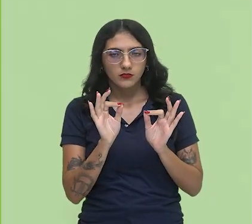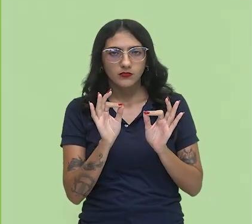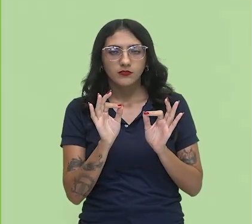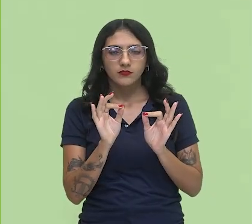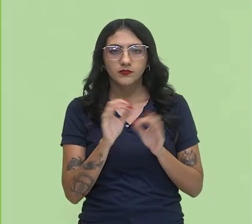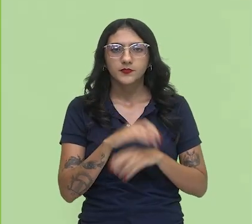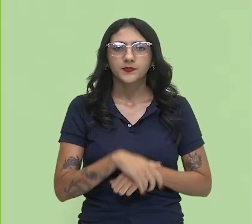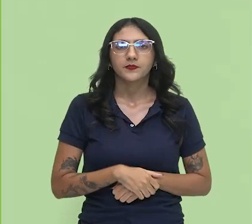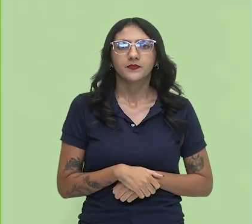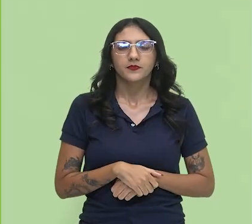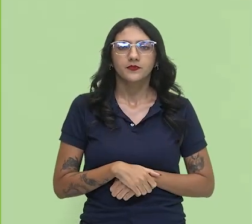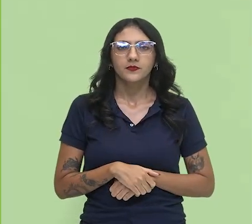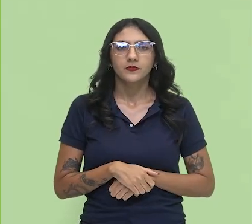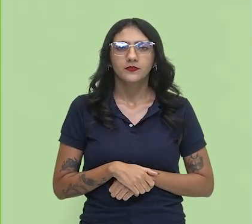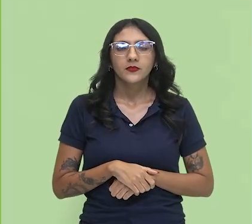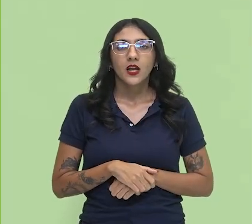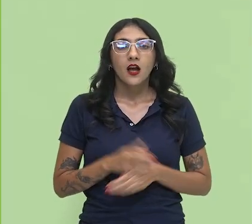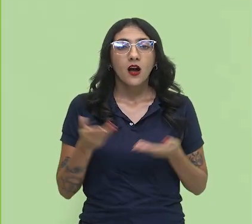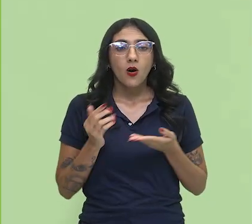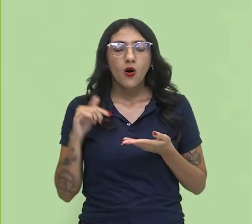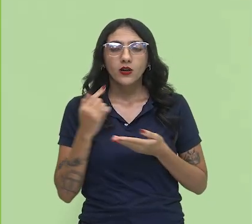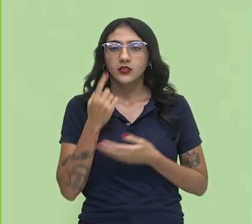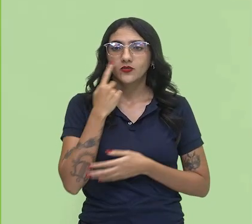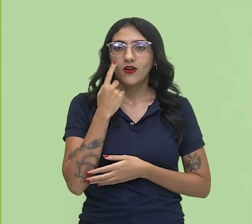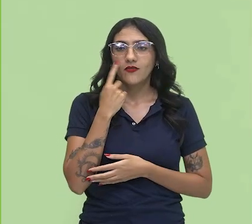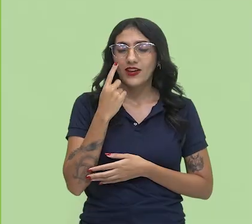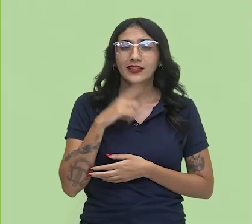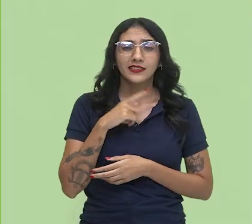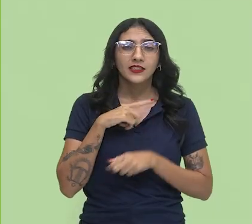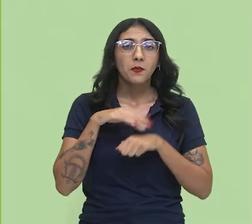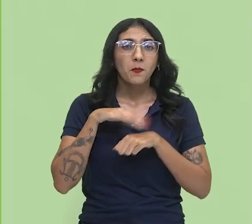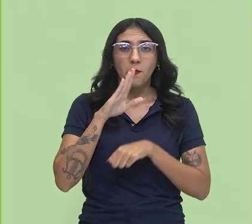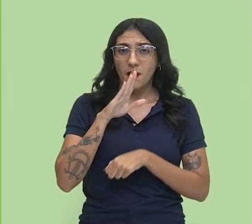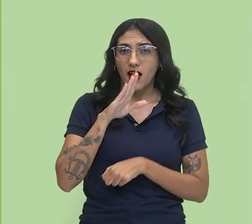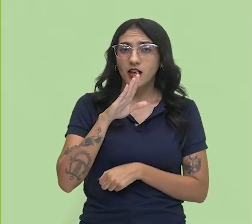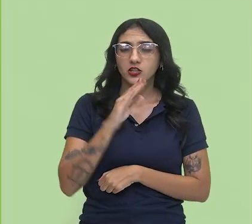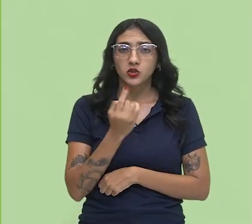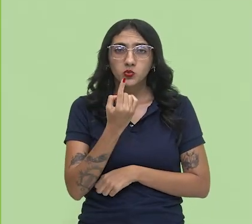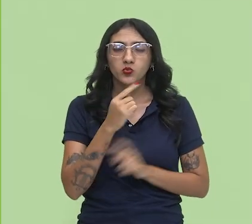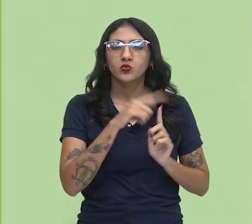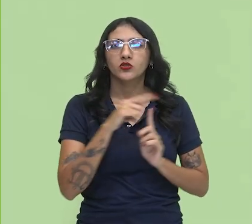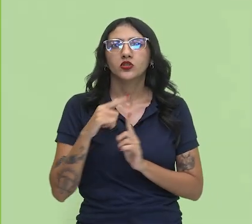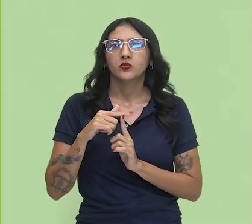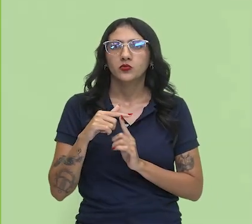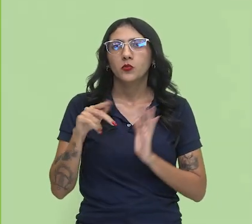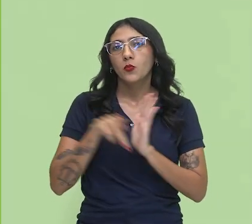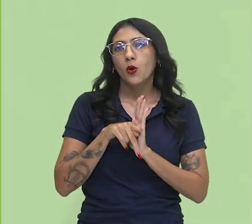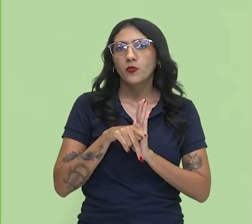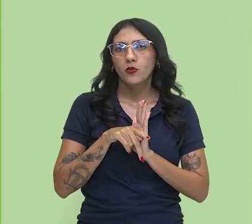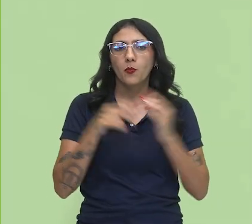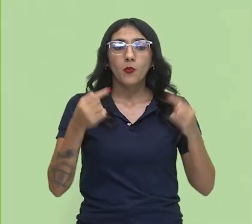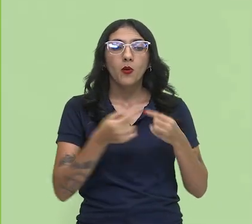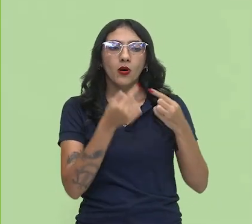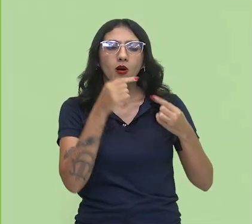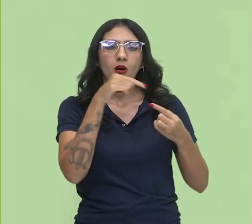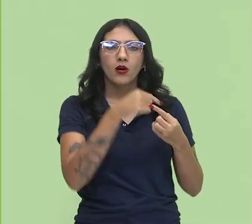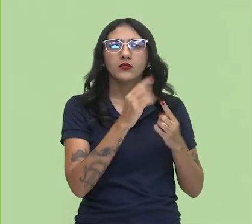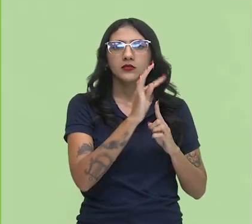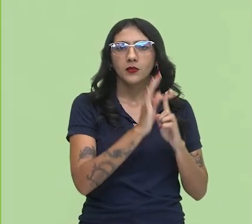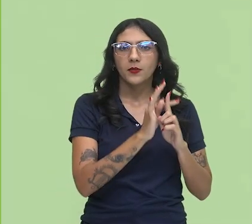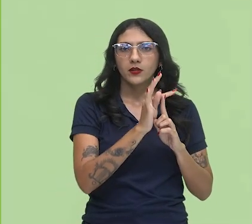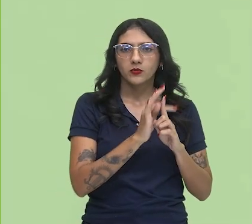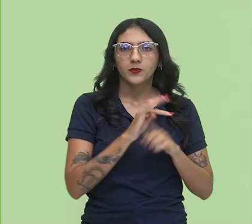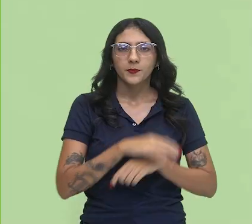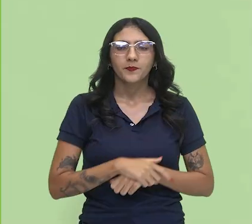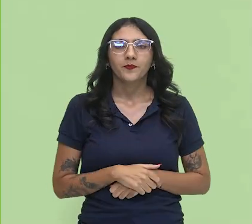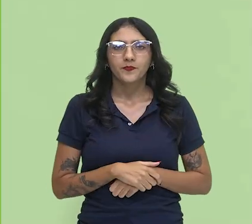certo? E a gente vai ver que existe mais de uma unidade de medida para definir temperatura. A gente vai estudar